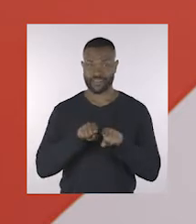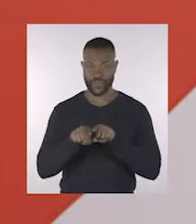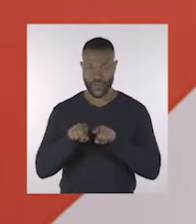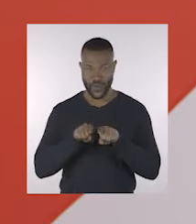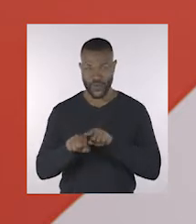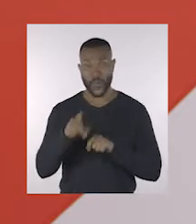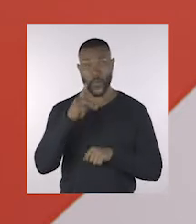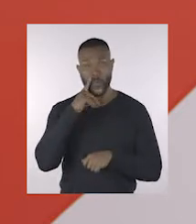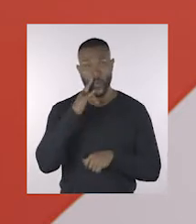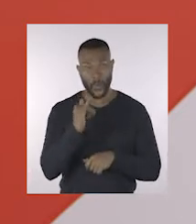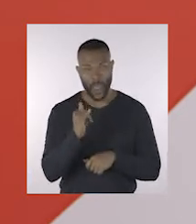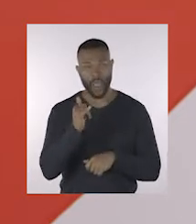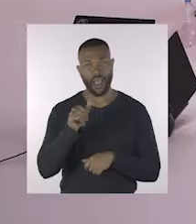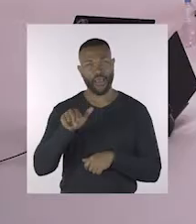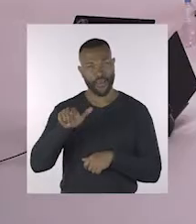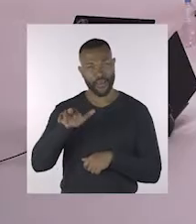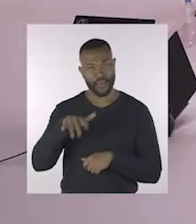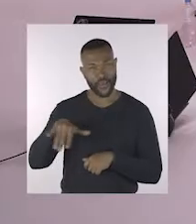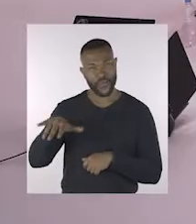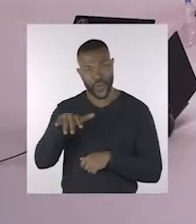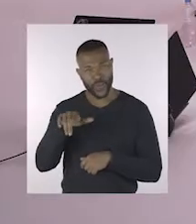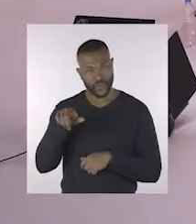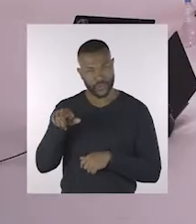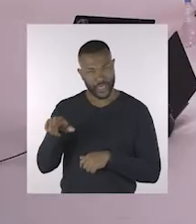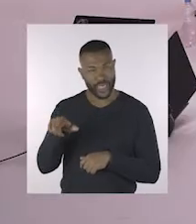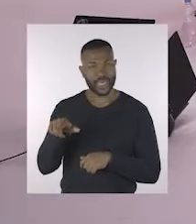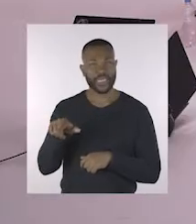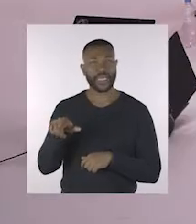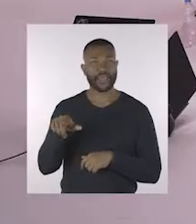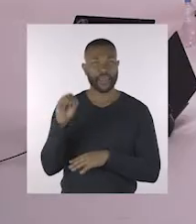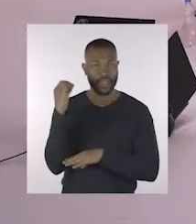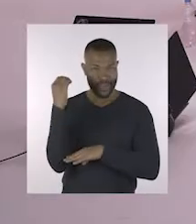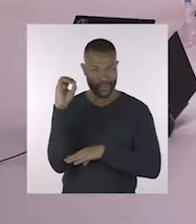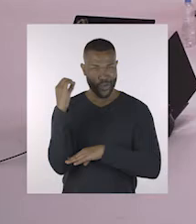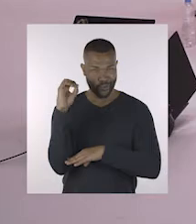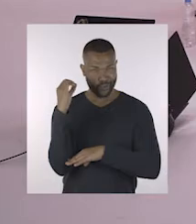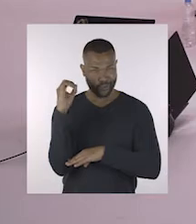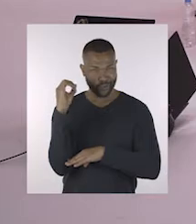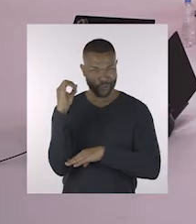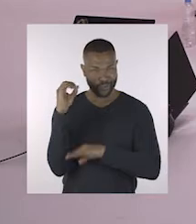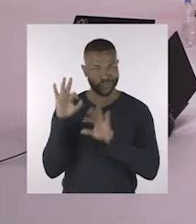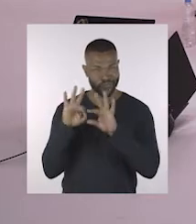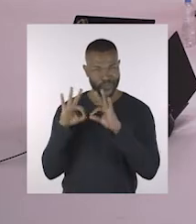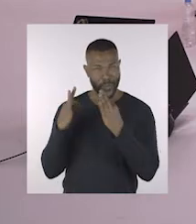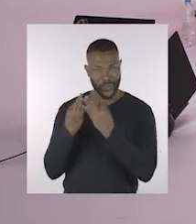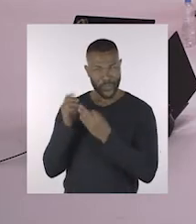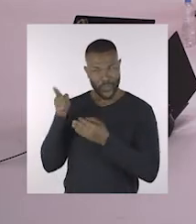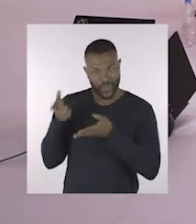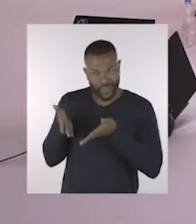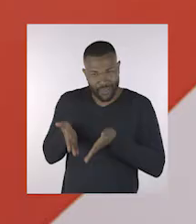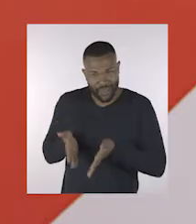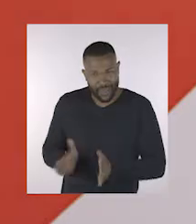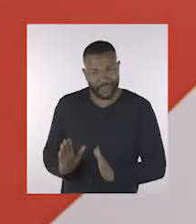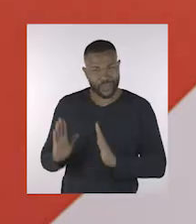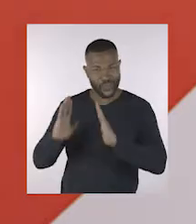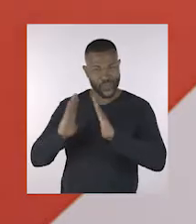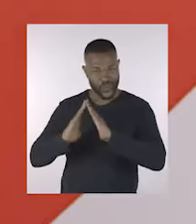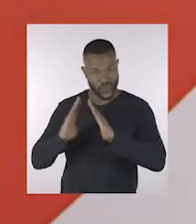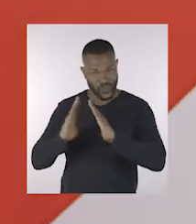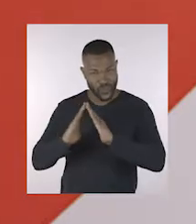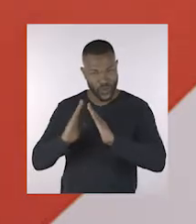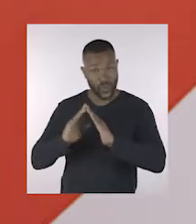irmãos dos pais meus irmãos mais velhos são gaúchos do Rio Grande do Sul na celular